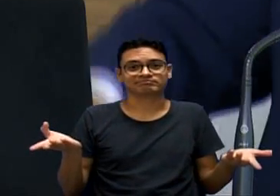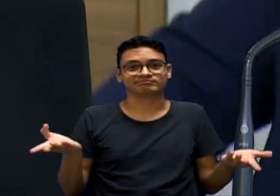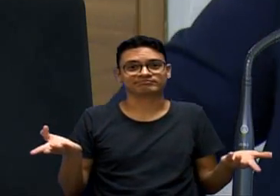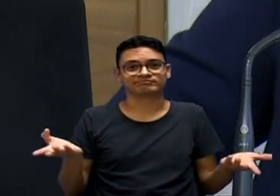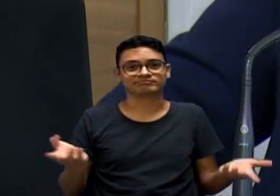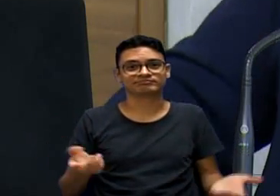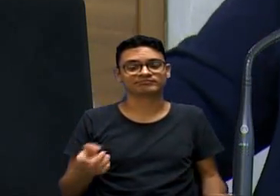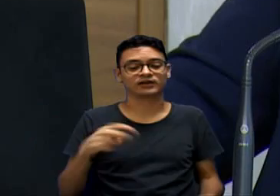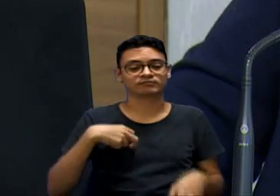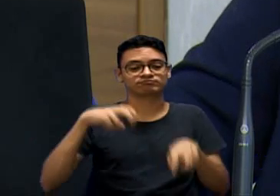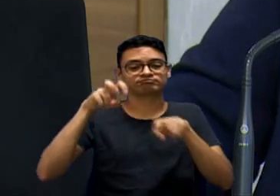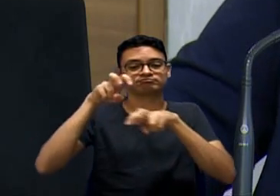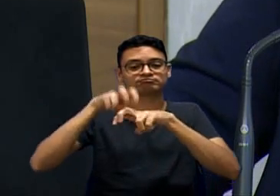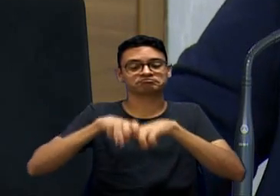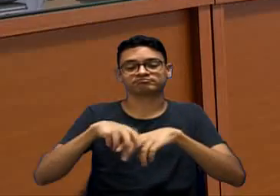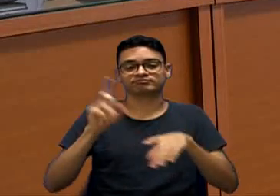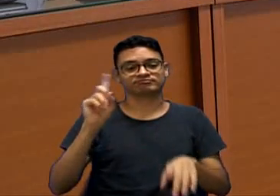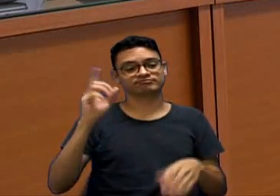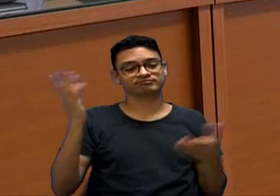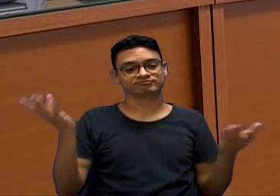Eu não sentei lá.